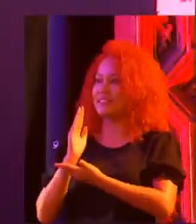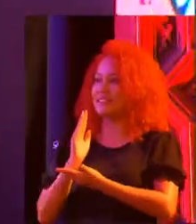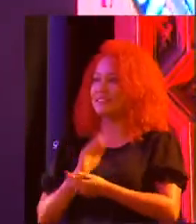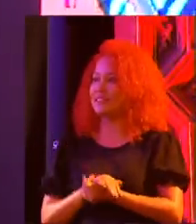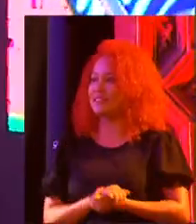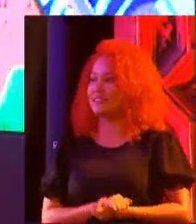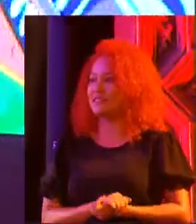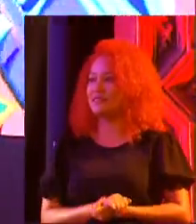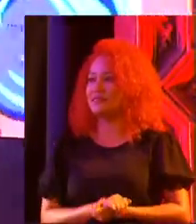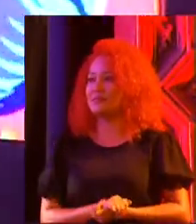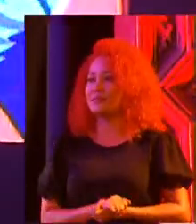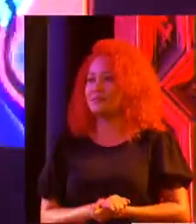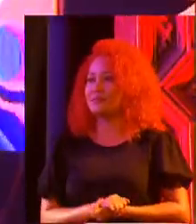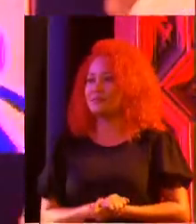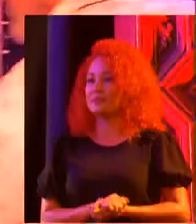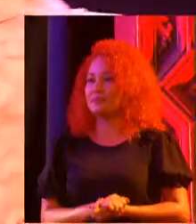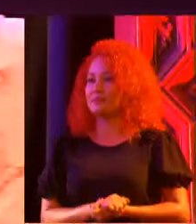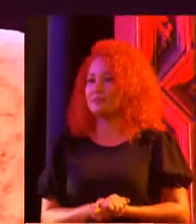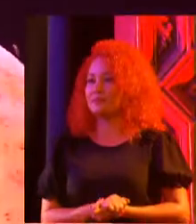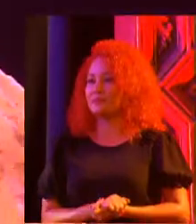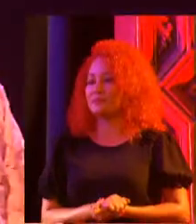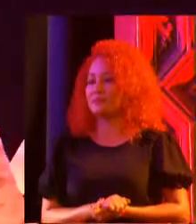Ah, por favor.